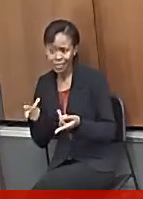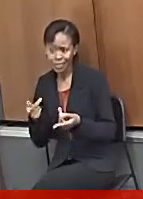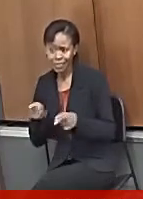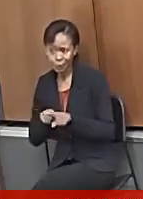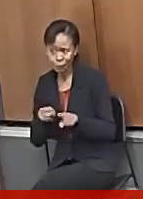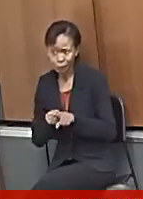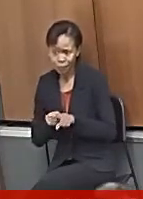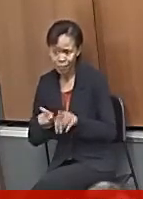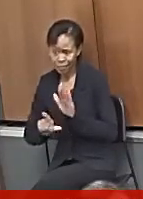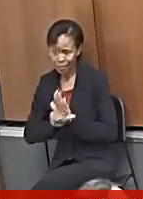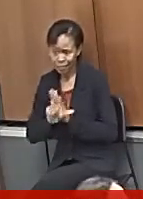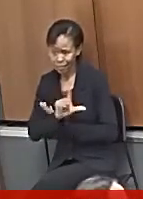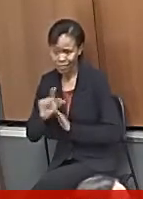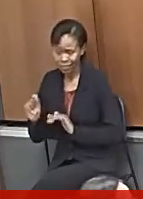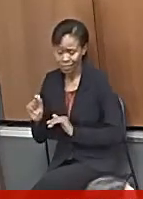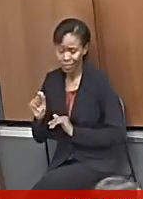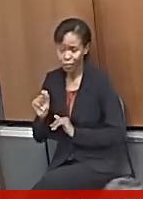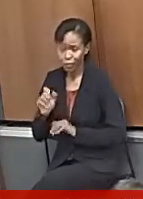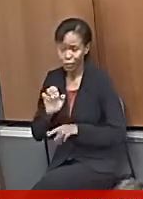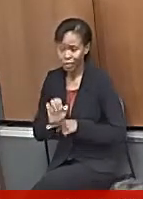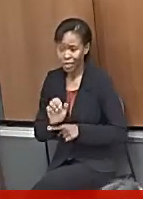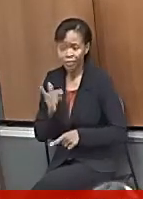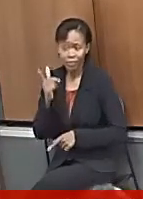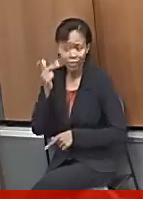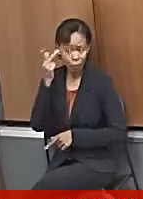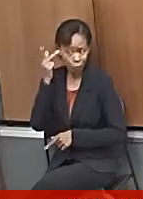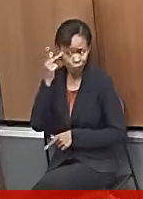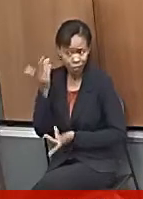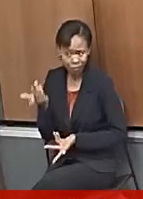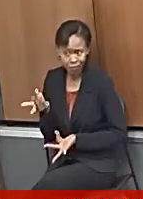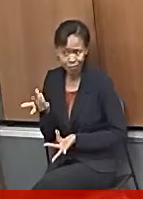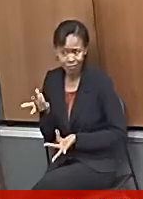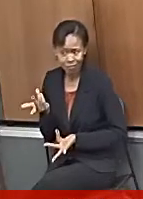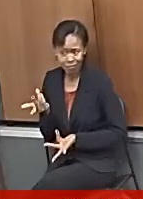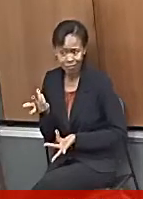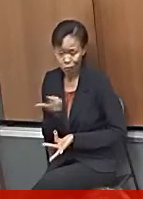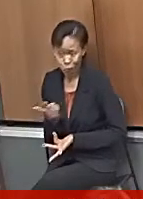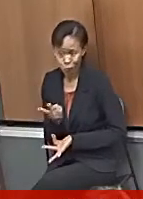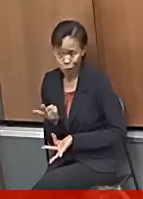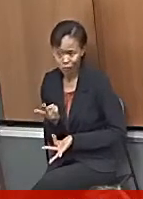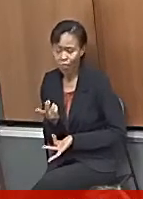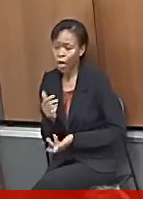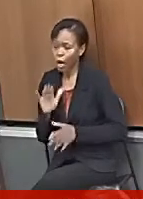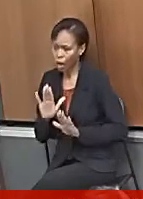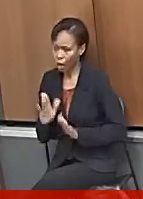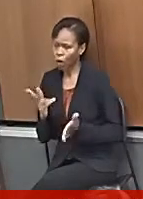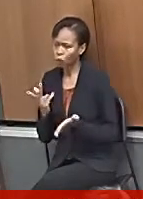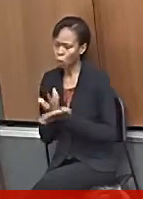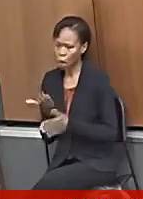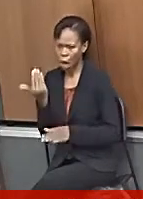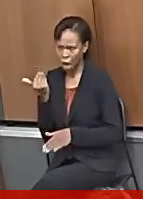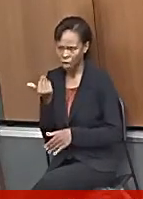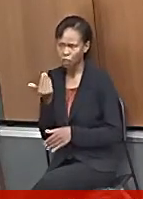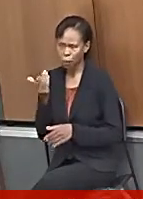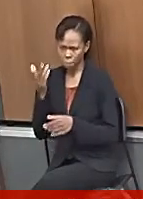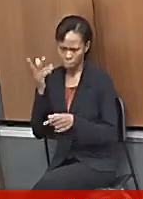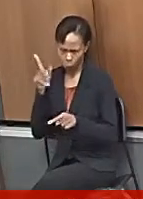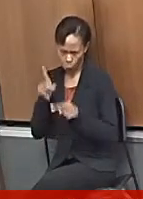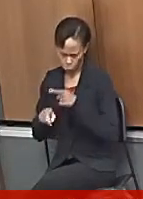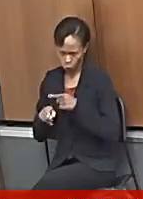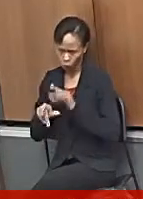paulo simplesmente quando a lei 100 caiu houve um ajustamento lá esses servidores